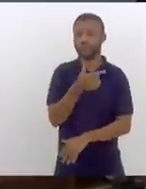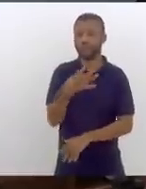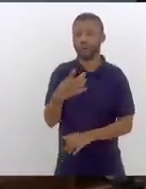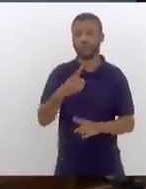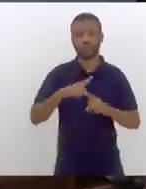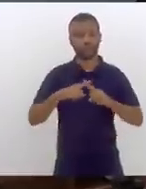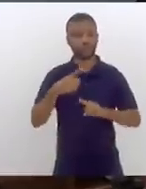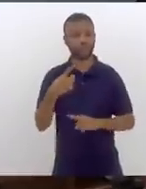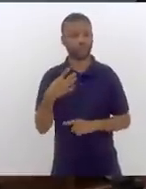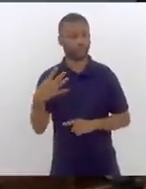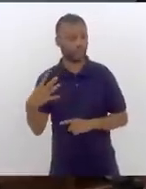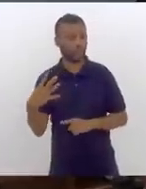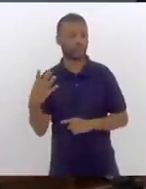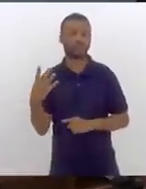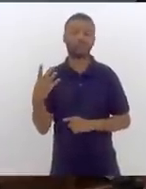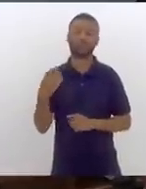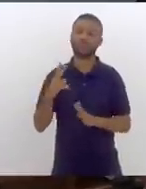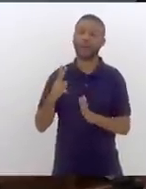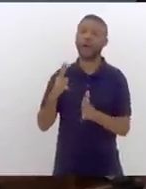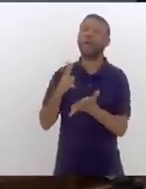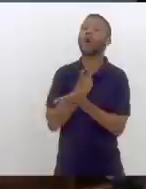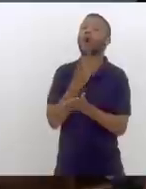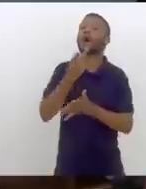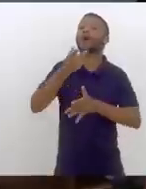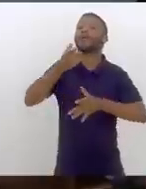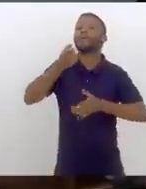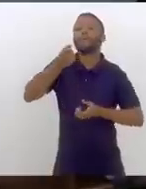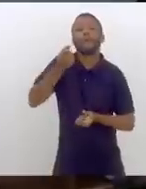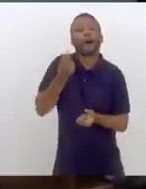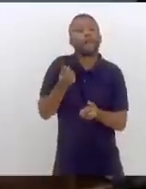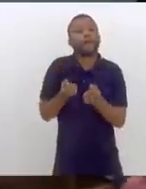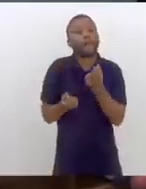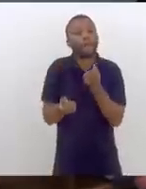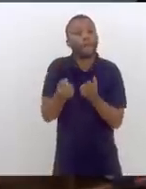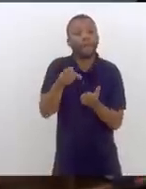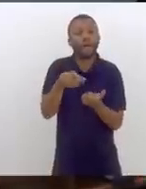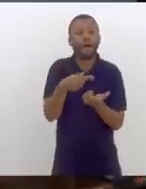Corporação Esse foi um caso atípico ocorrido no passado com arbitrário